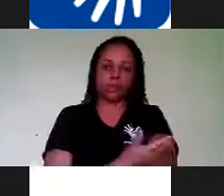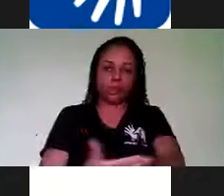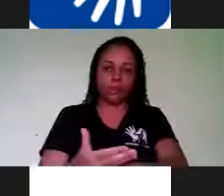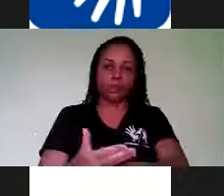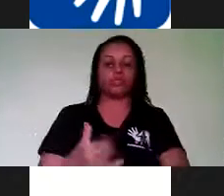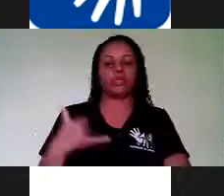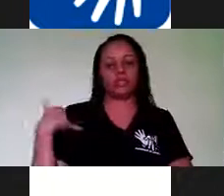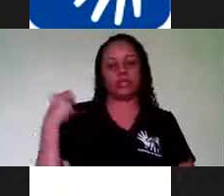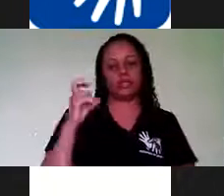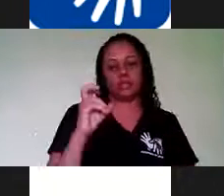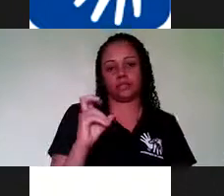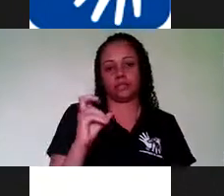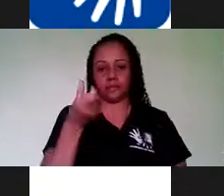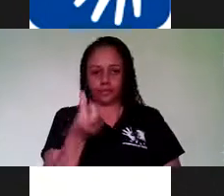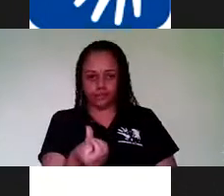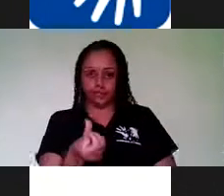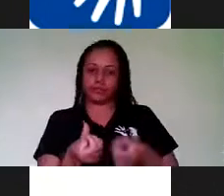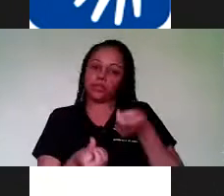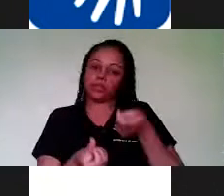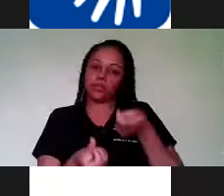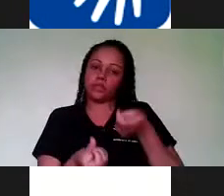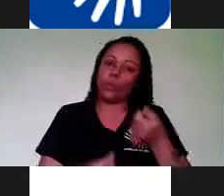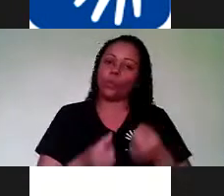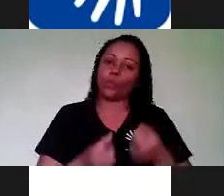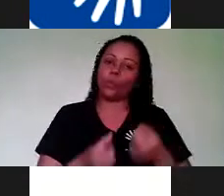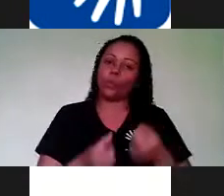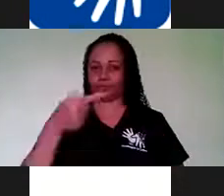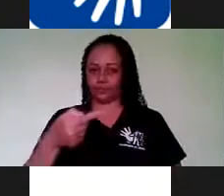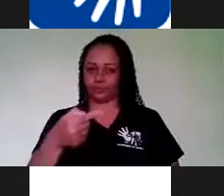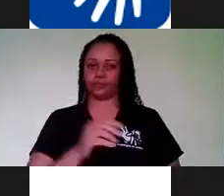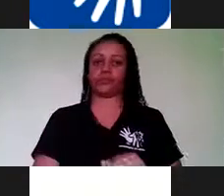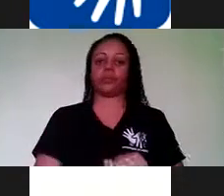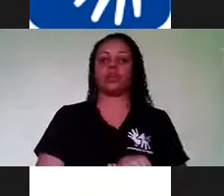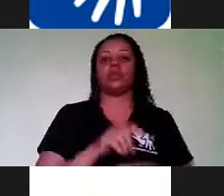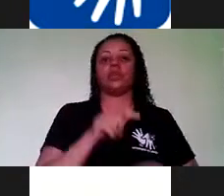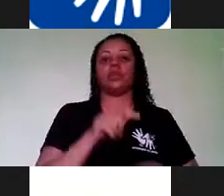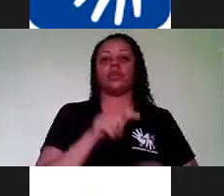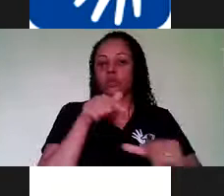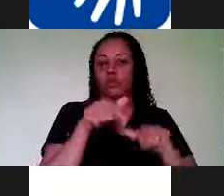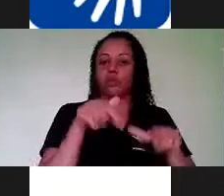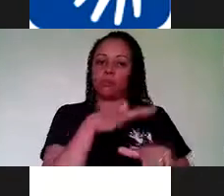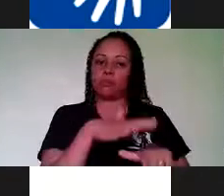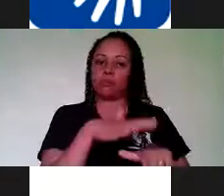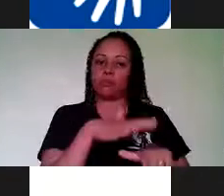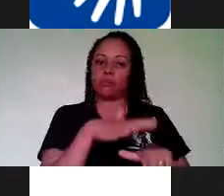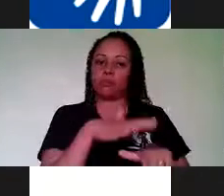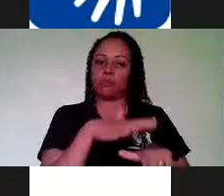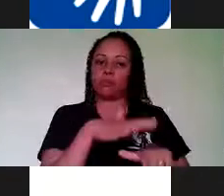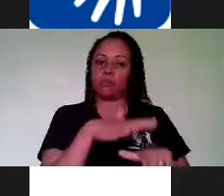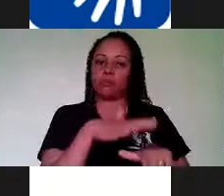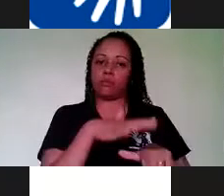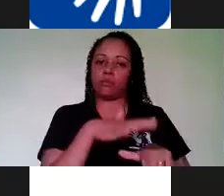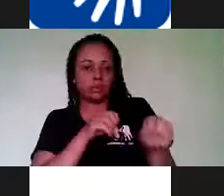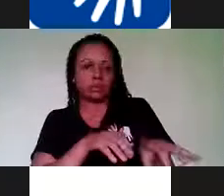57. Bom, eu trabalho na FEComerciários, no Departamento de Educação e Responsabilidade